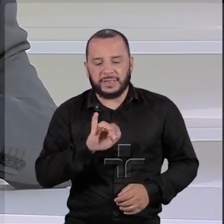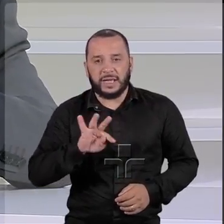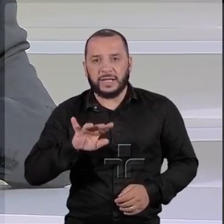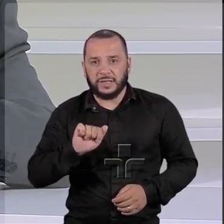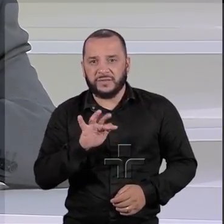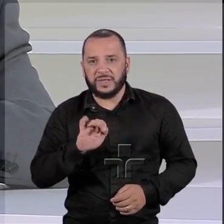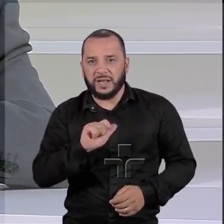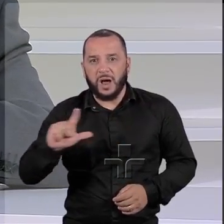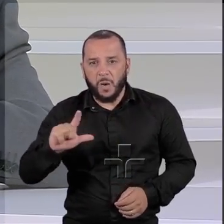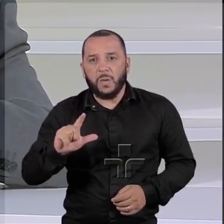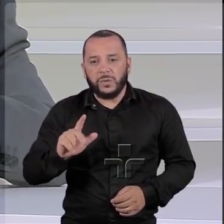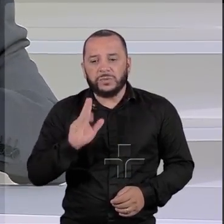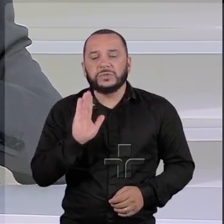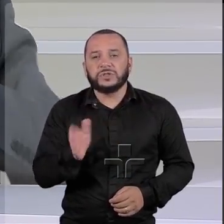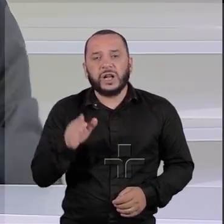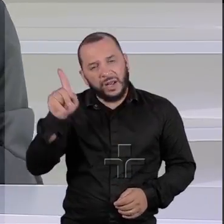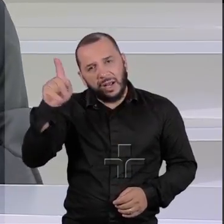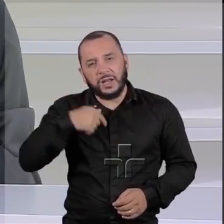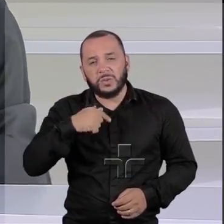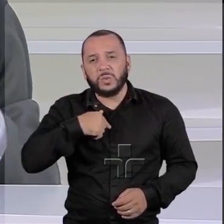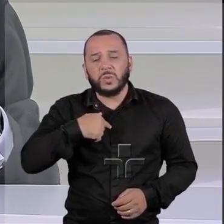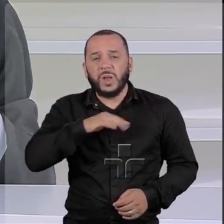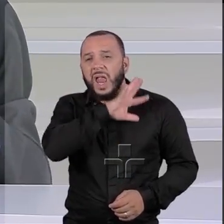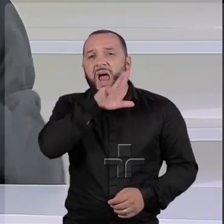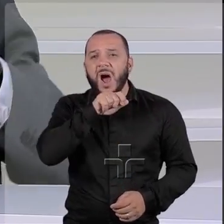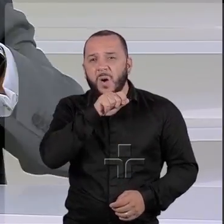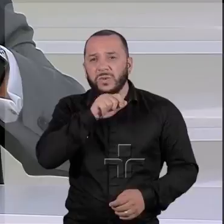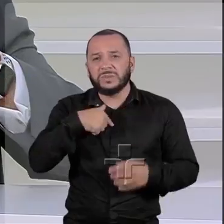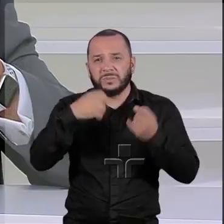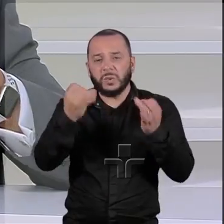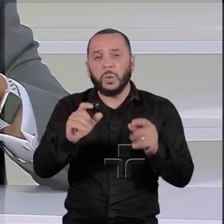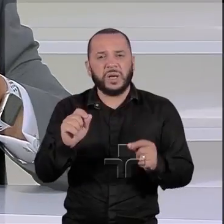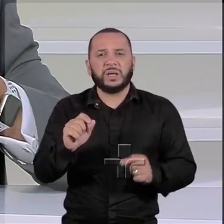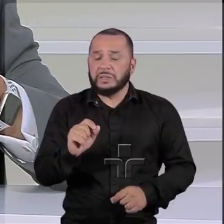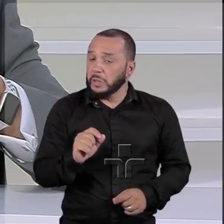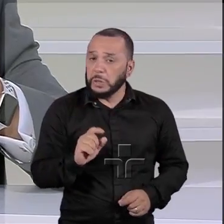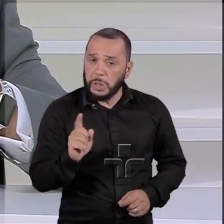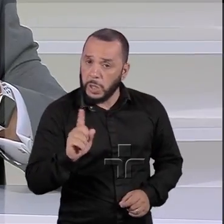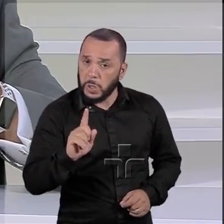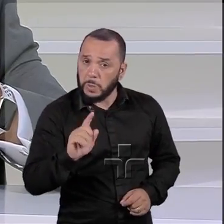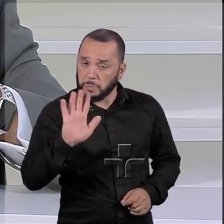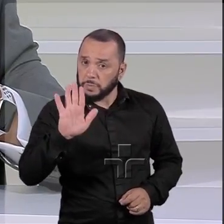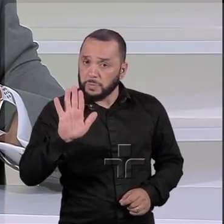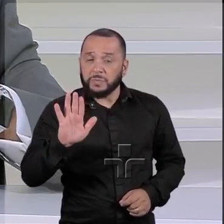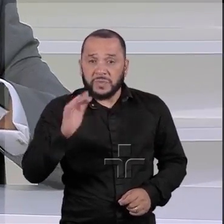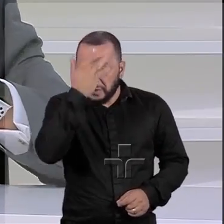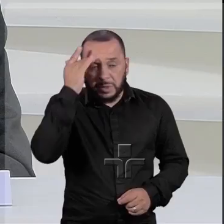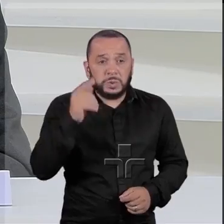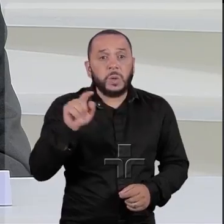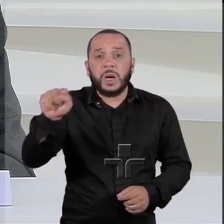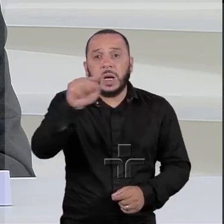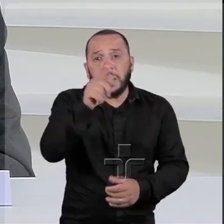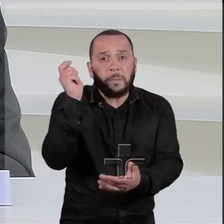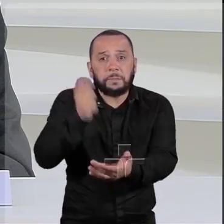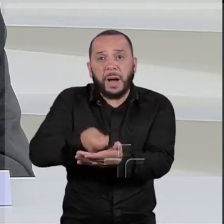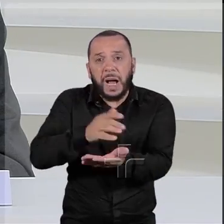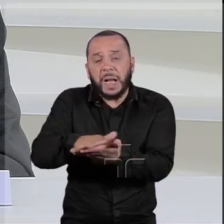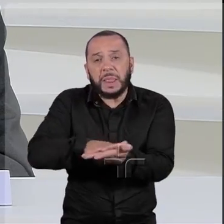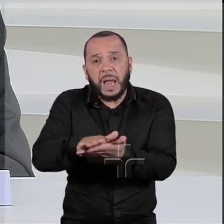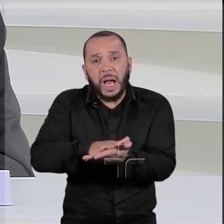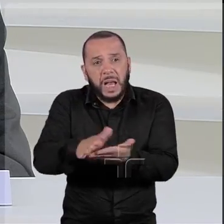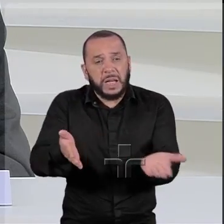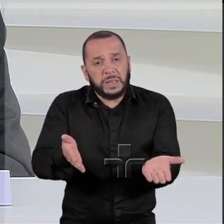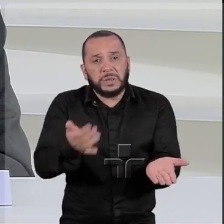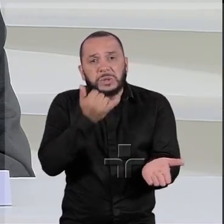coonestaram, digamos, essa maluquice, né? E veio dizer que não, é só cobrar dos que não estão pagando. Ora, confundiram o fluxo